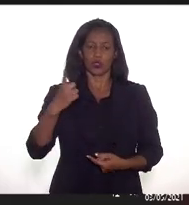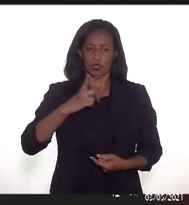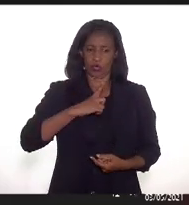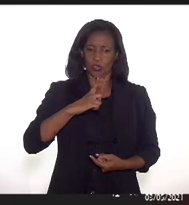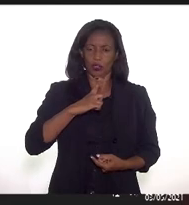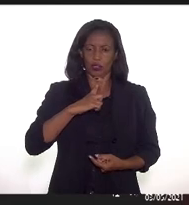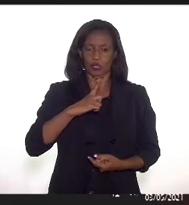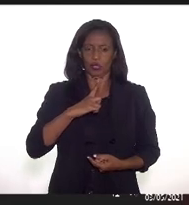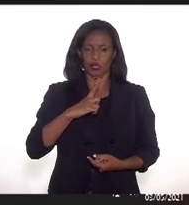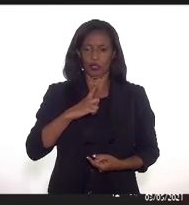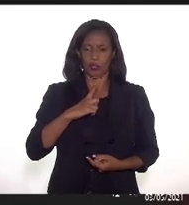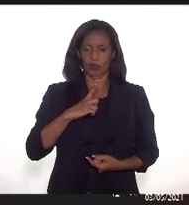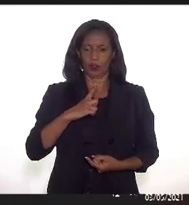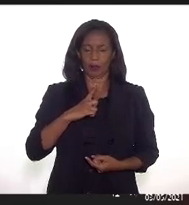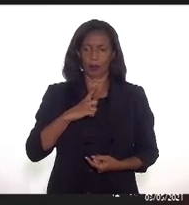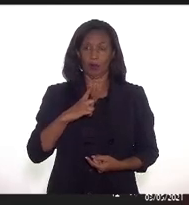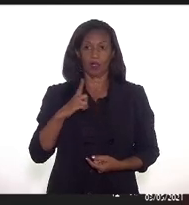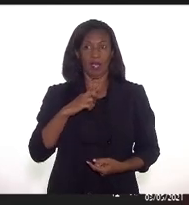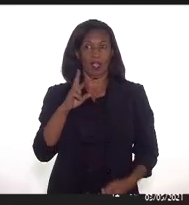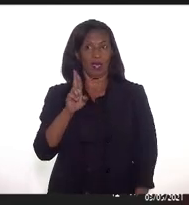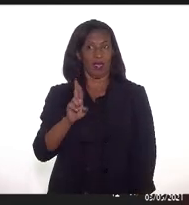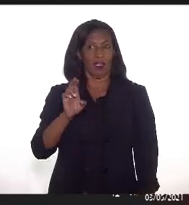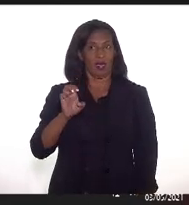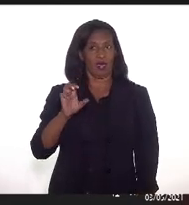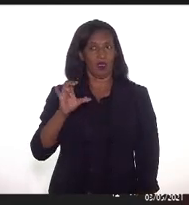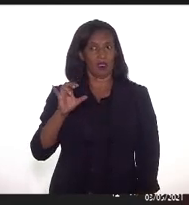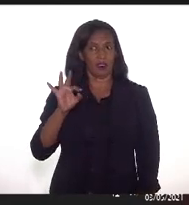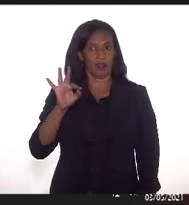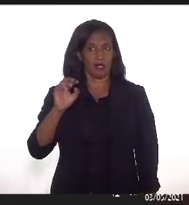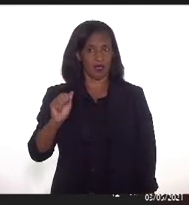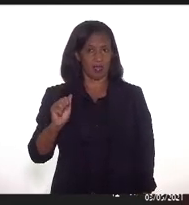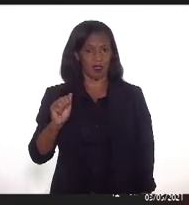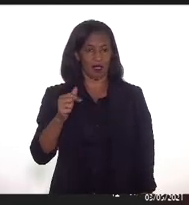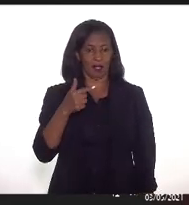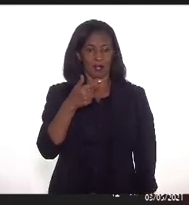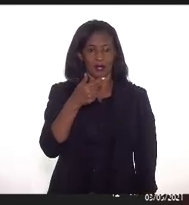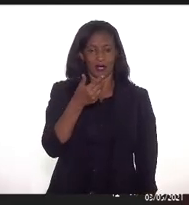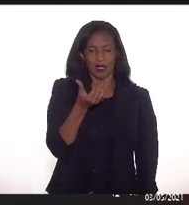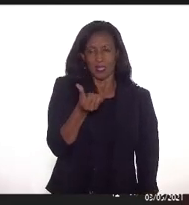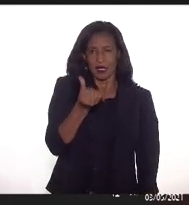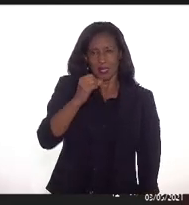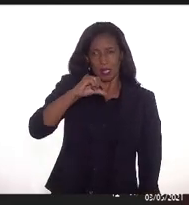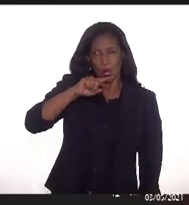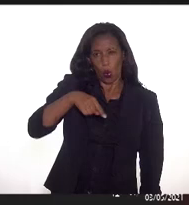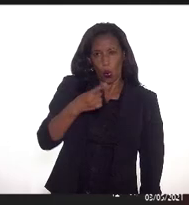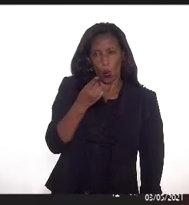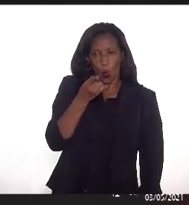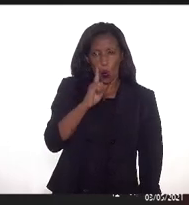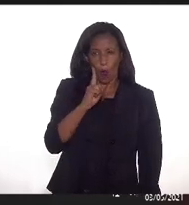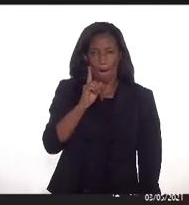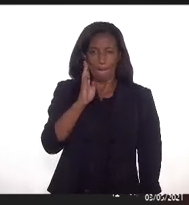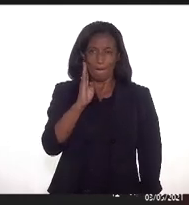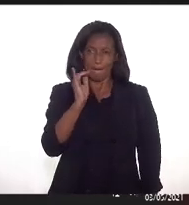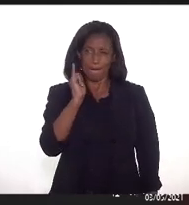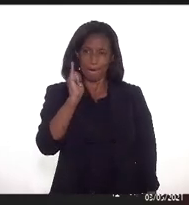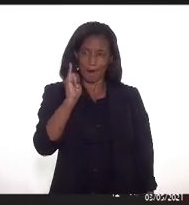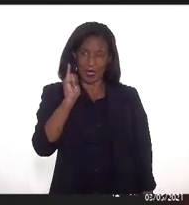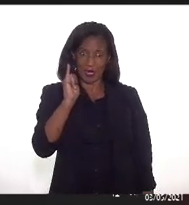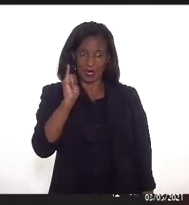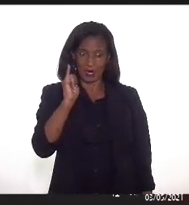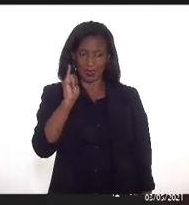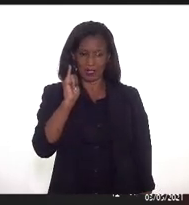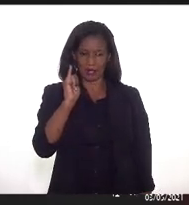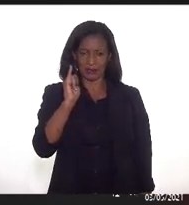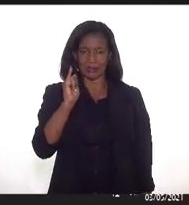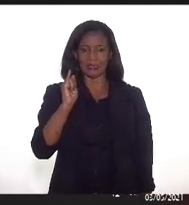Nós estamos prevendo uma receita de 70 bi, com despesas de 90, tendo